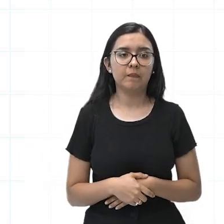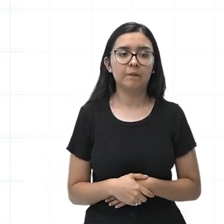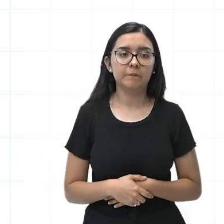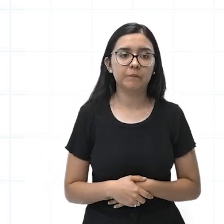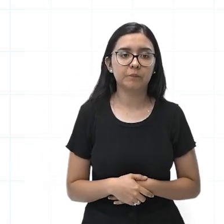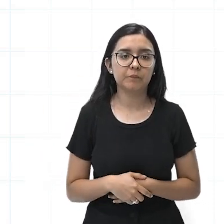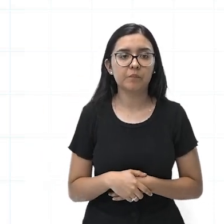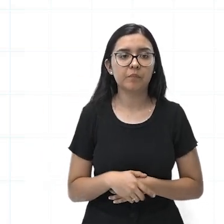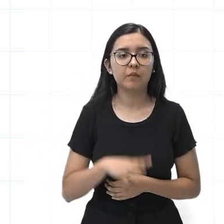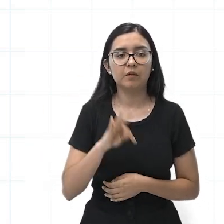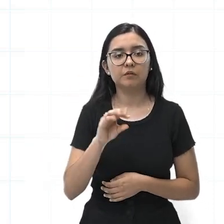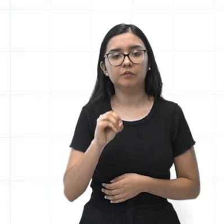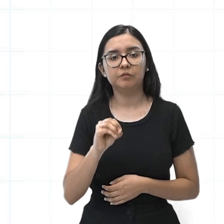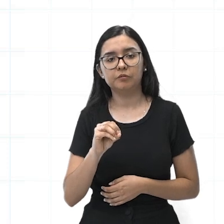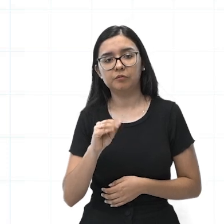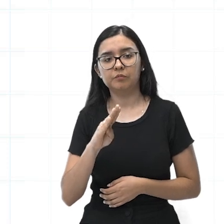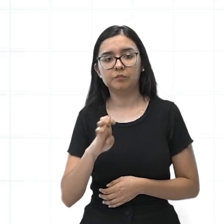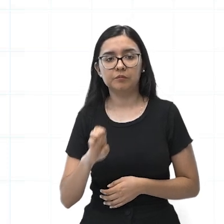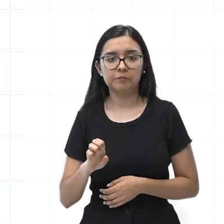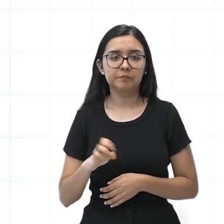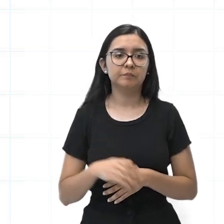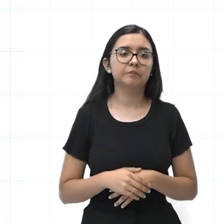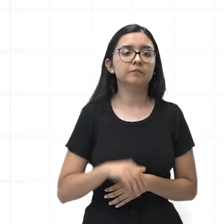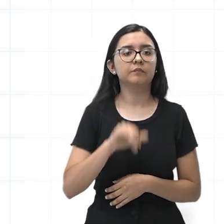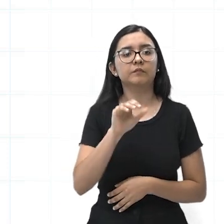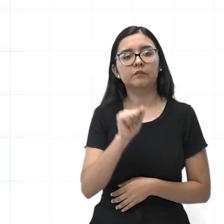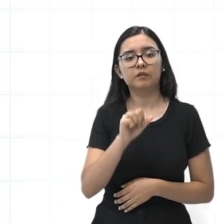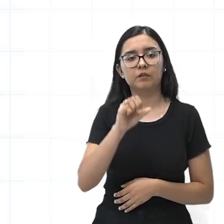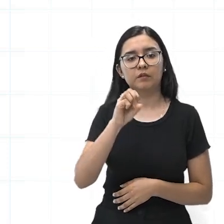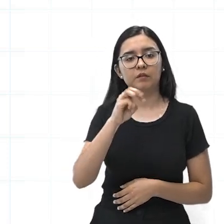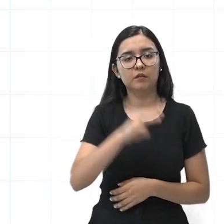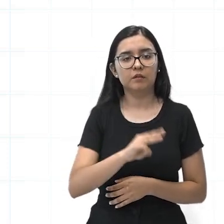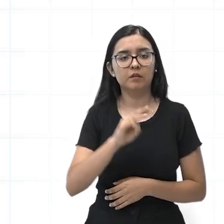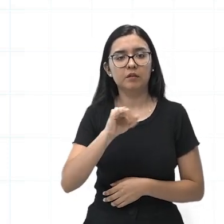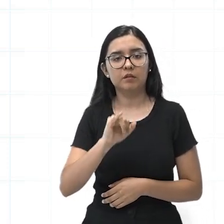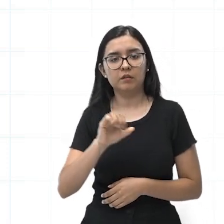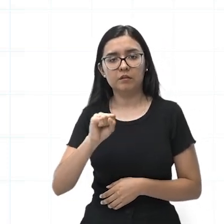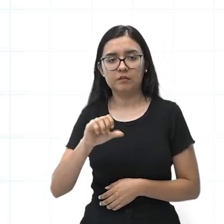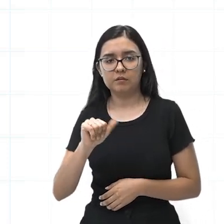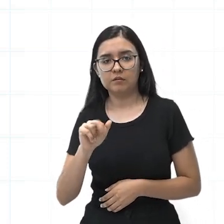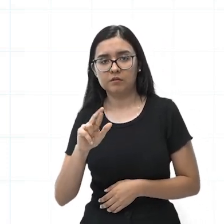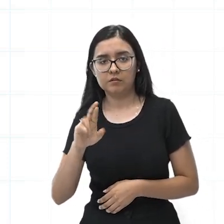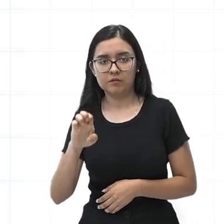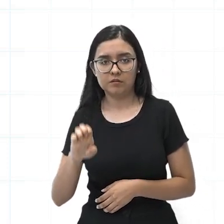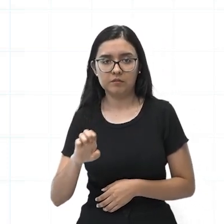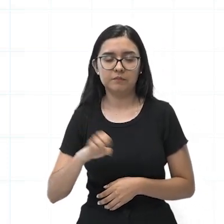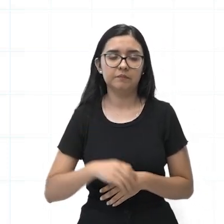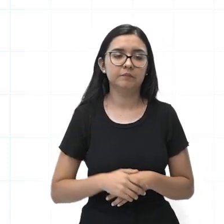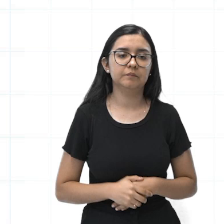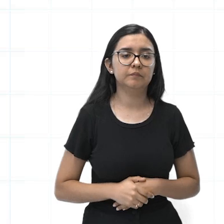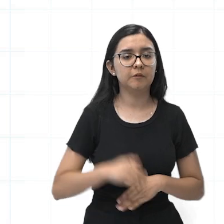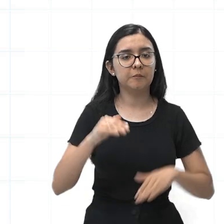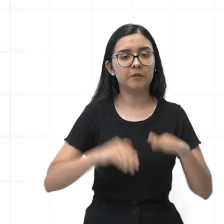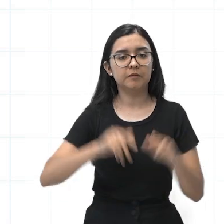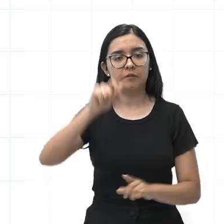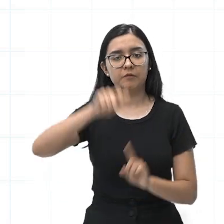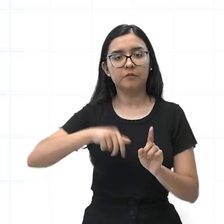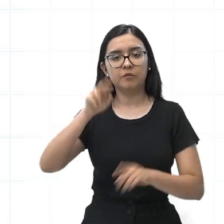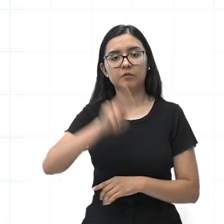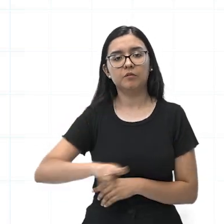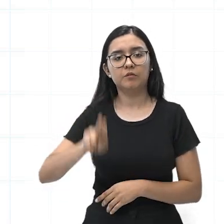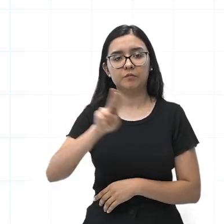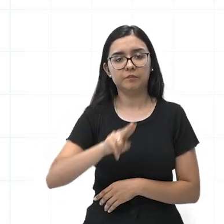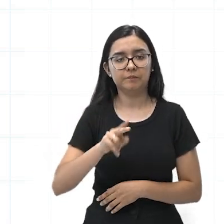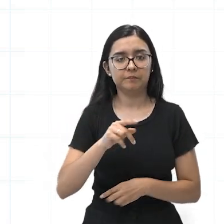né, é o verbo to be. Significa am, is ou are, né, a sua conjugação. Então, eu tenho o verbo to be, a depender do meu sujeito, eu vou